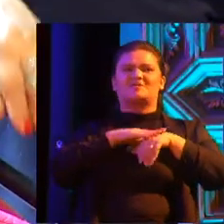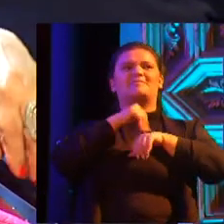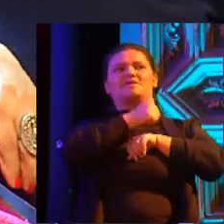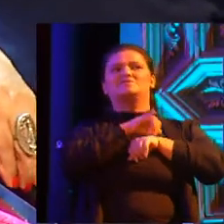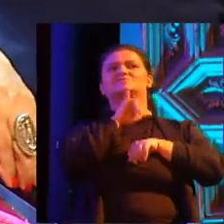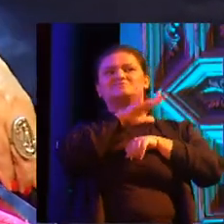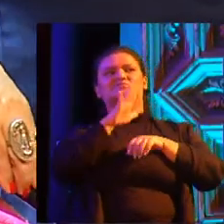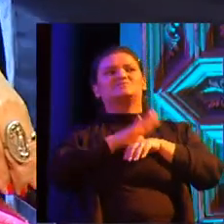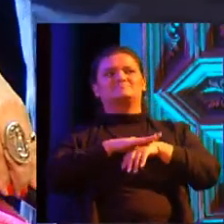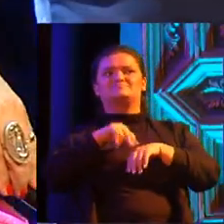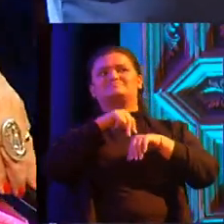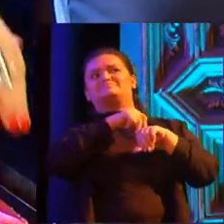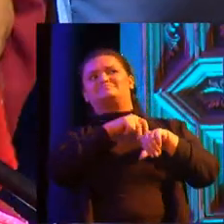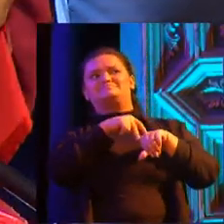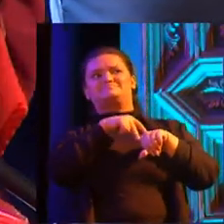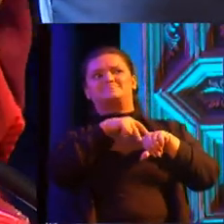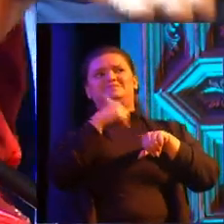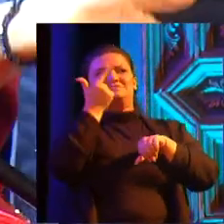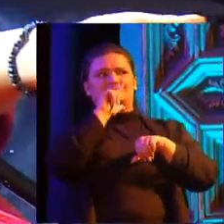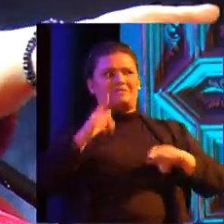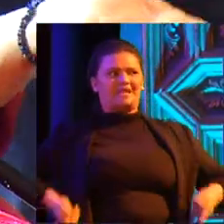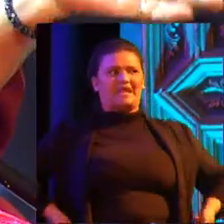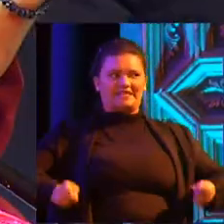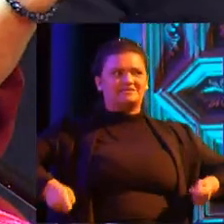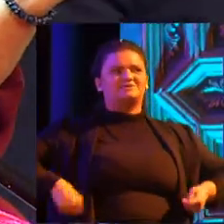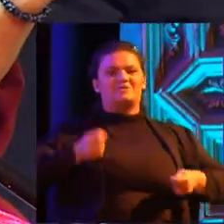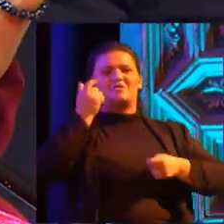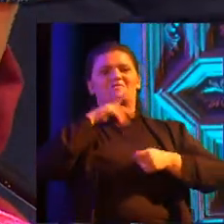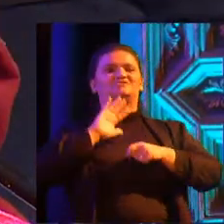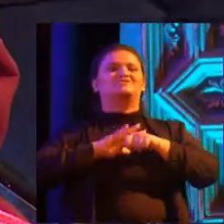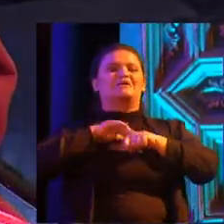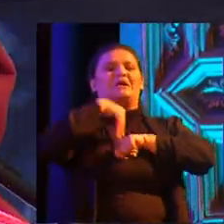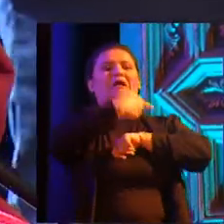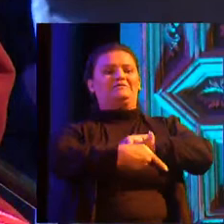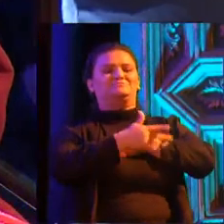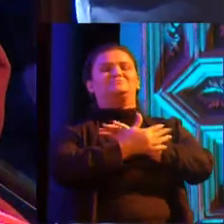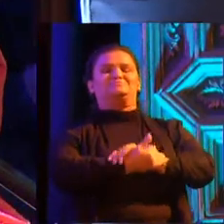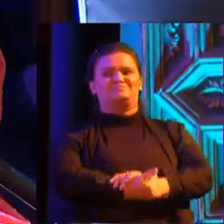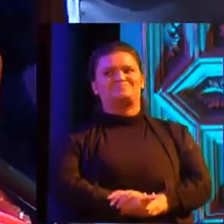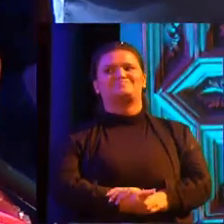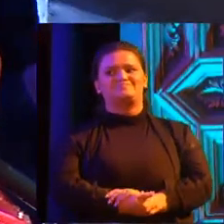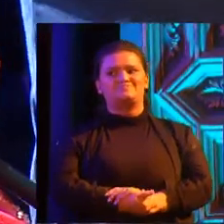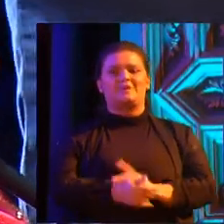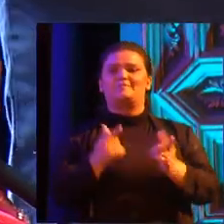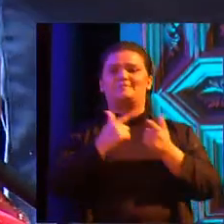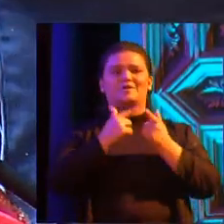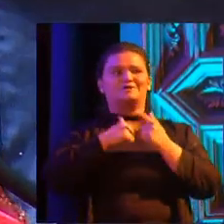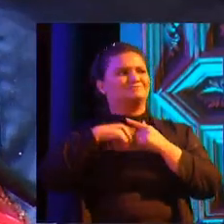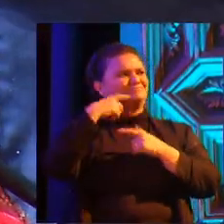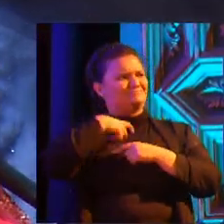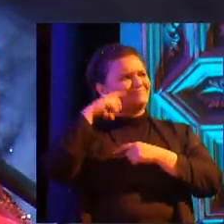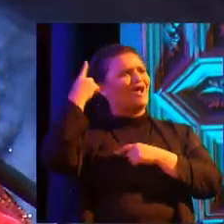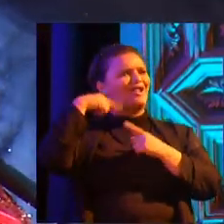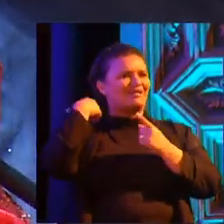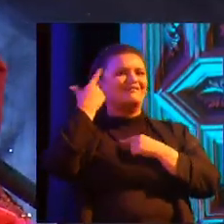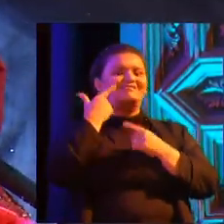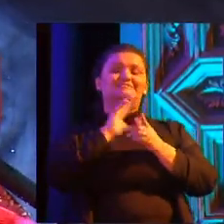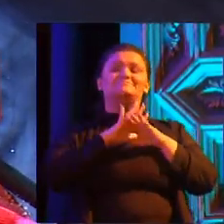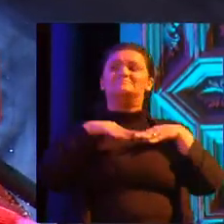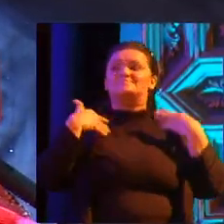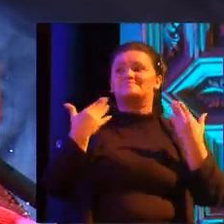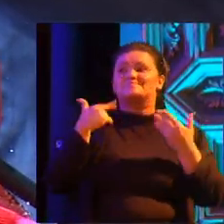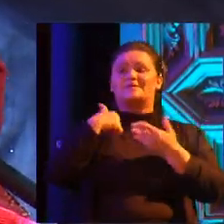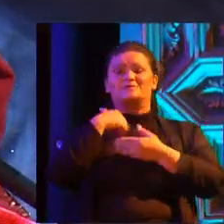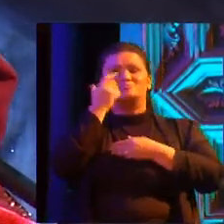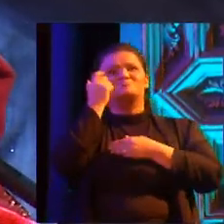eu tivesse, não tivesse na cadeira de rodas, acho que eu já tinha caído do palco. Porque eu sou meia louca. Então,